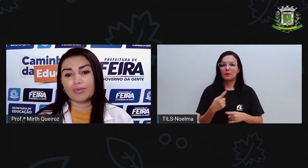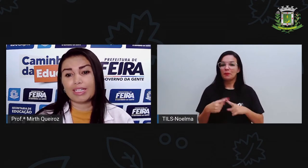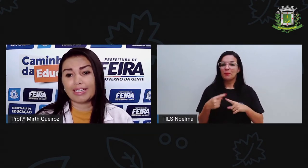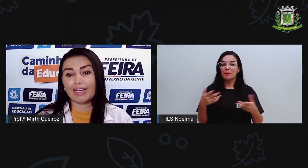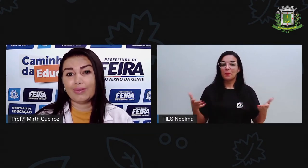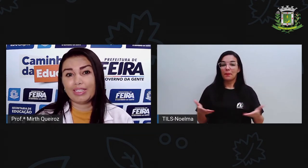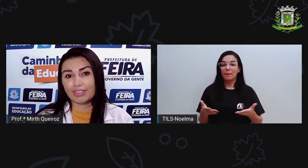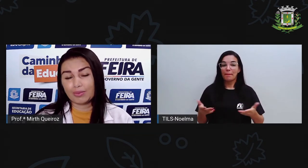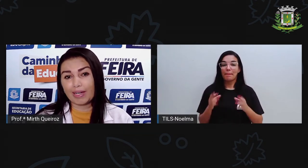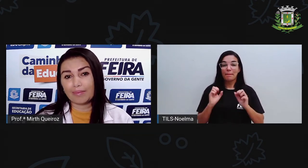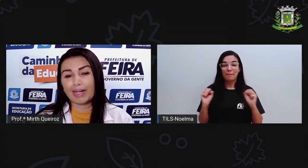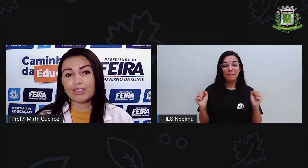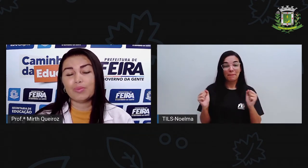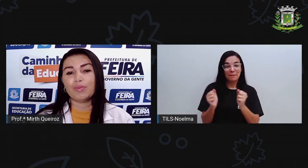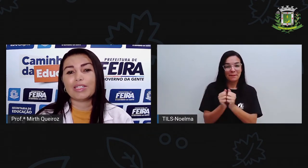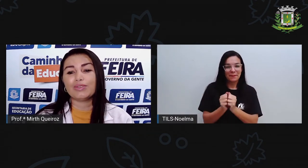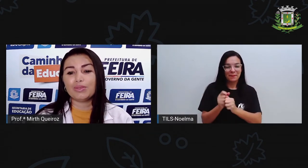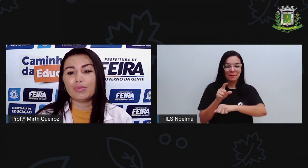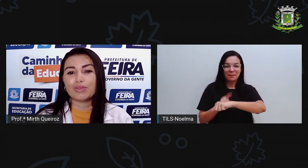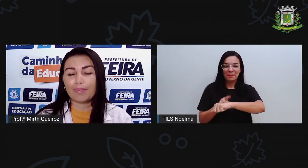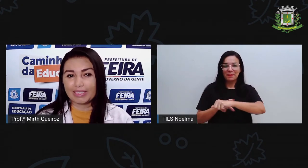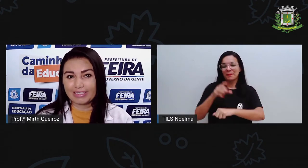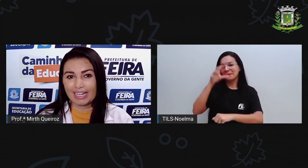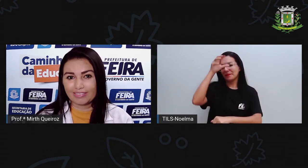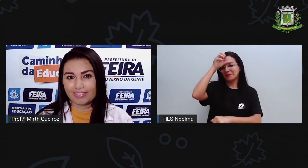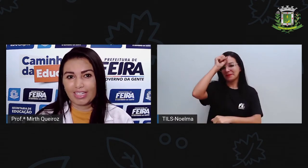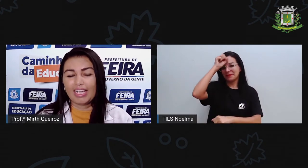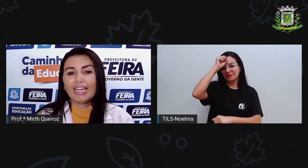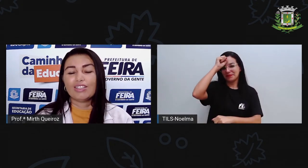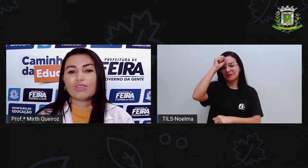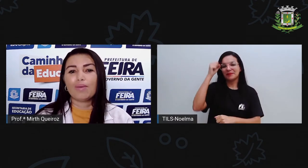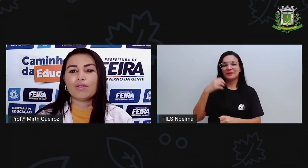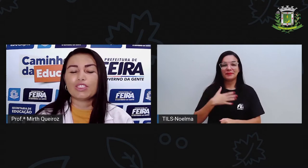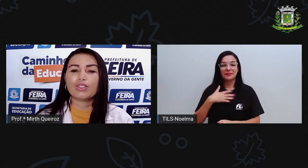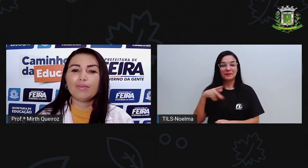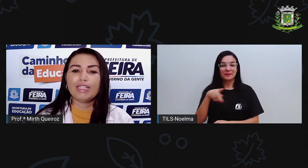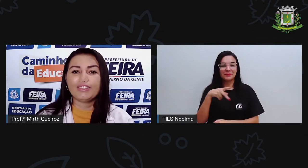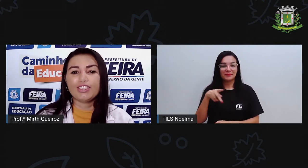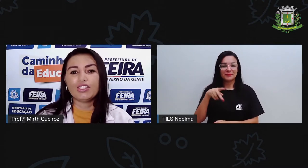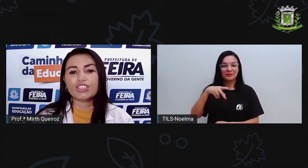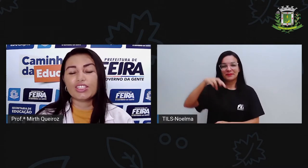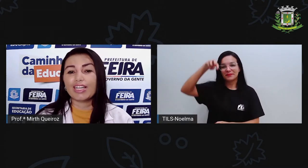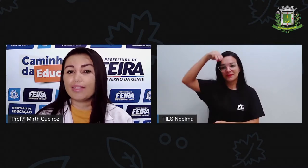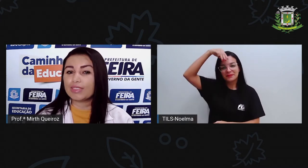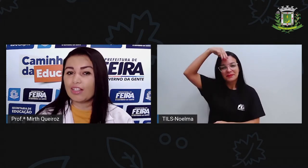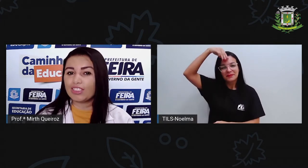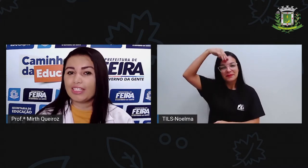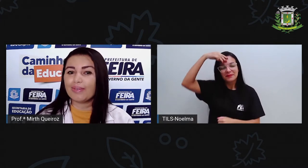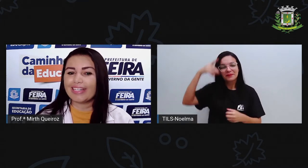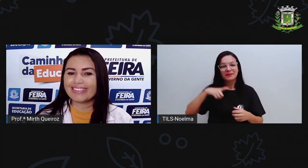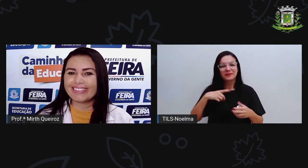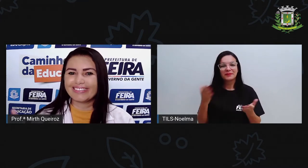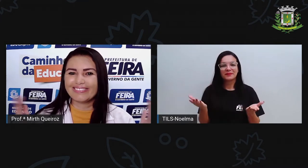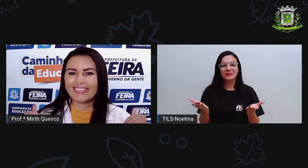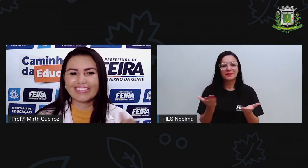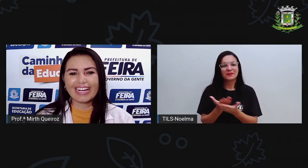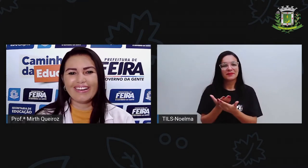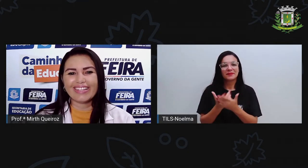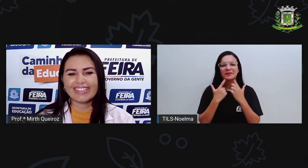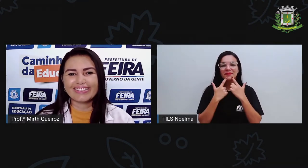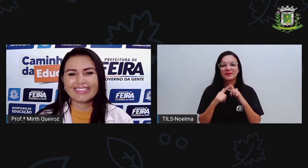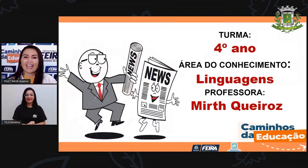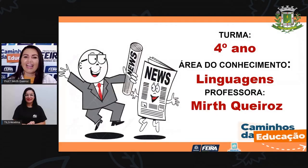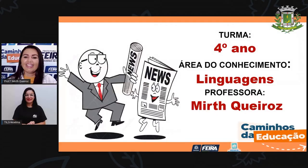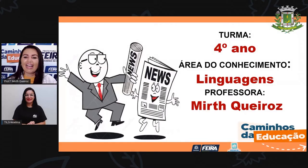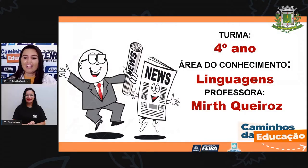nós estamos aqui reunidos para mais um momento de muito aprendizado. Eu sou a professora Mith e hoje nós teremos aula de linguagem. Vamos à